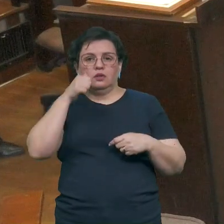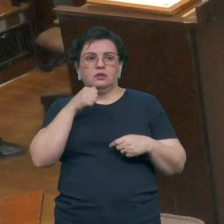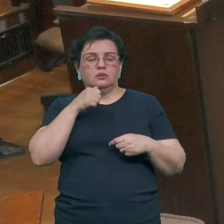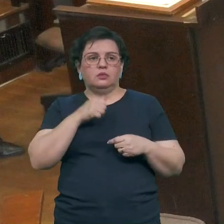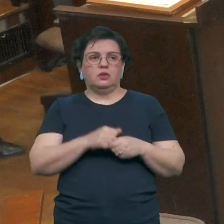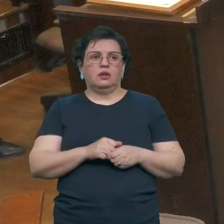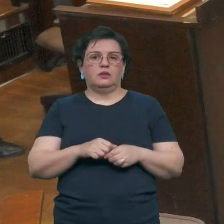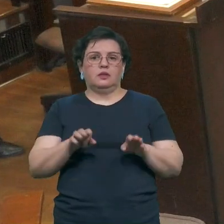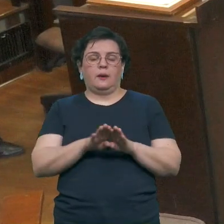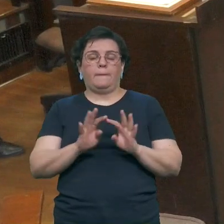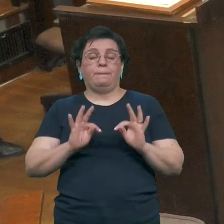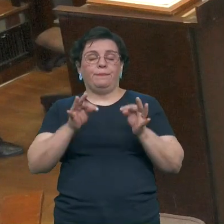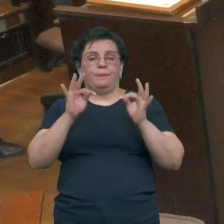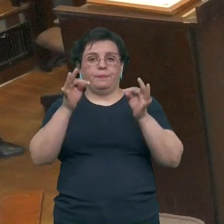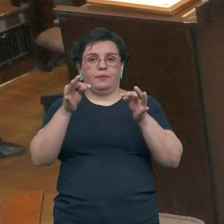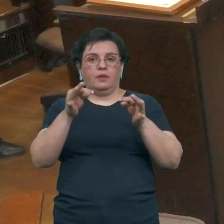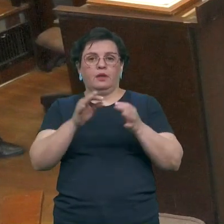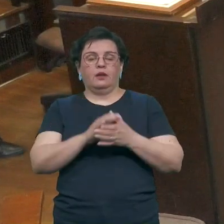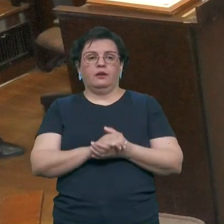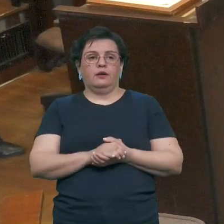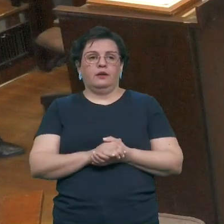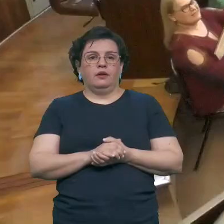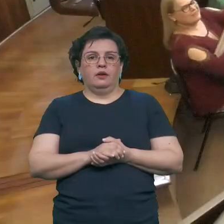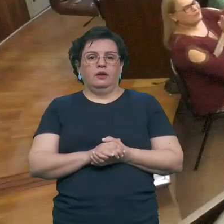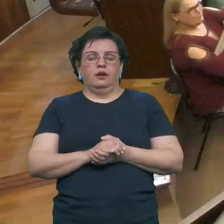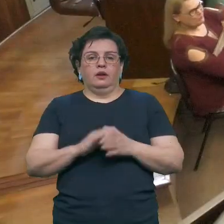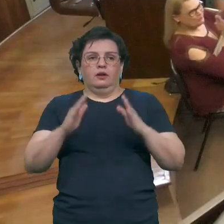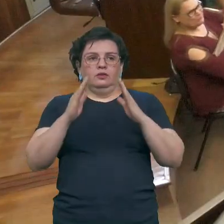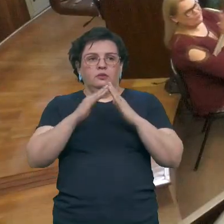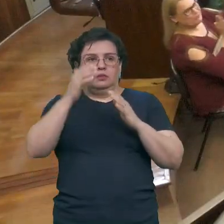políticas de habitação da empresa Daura.